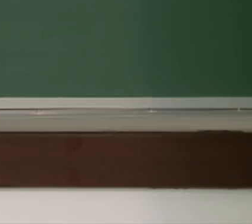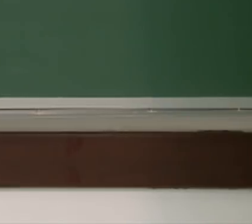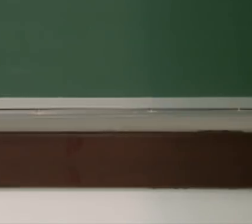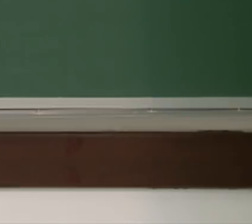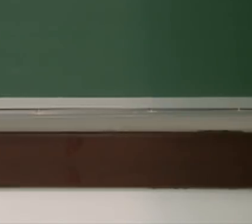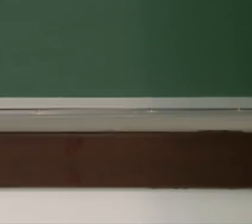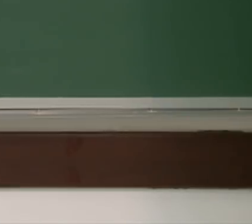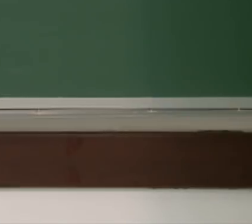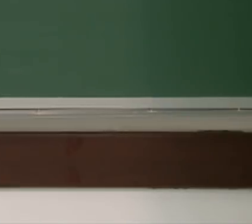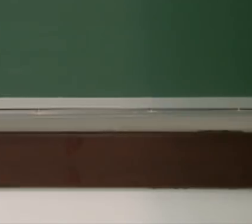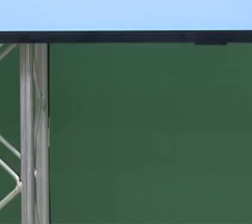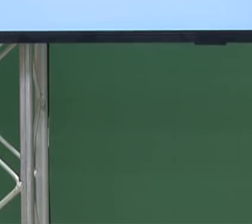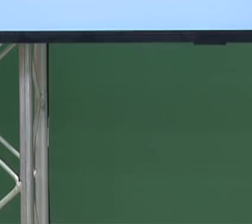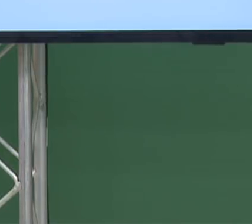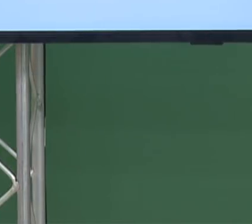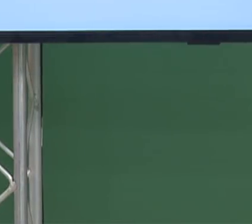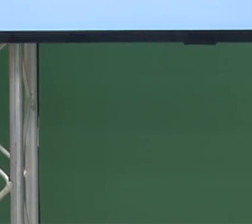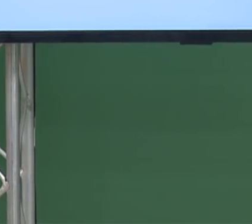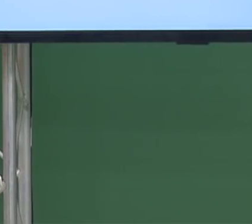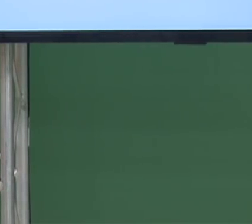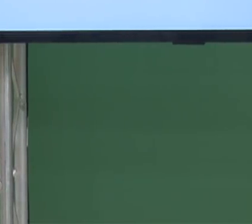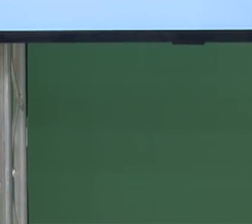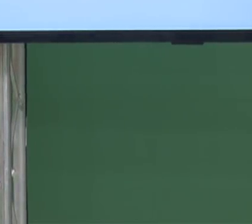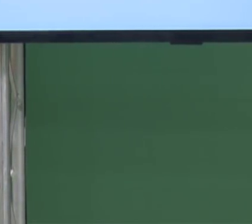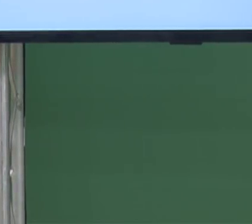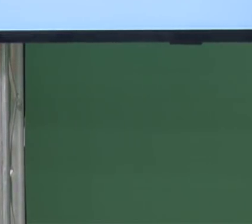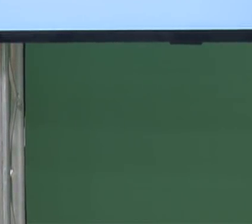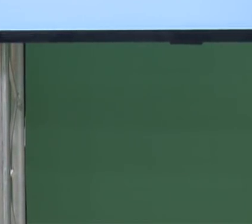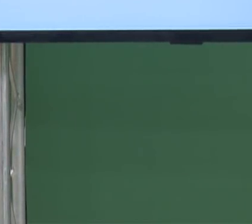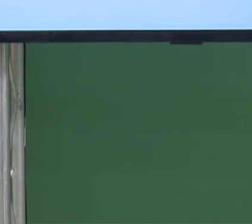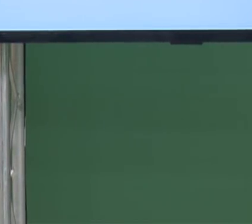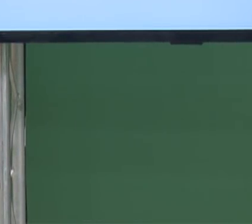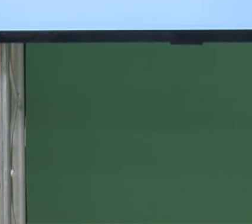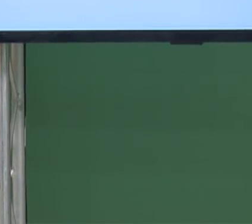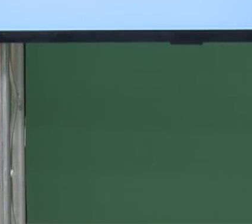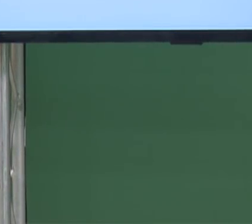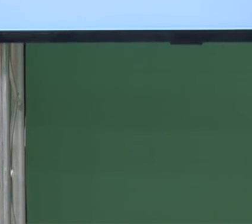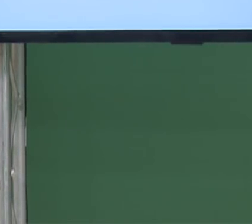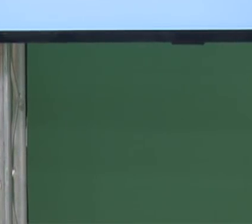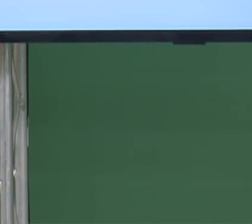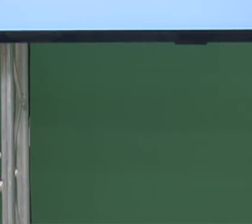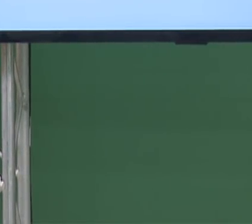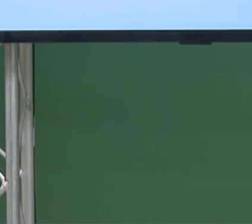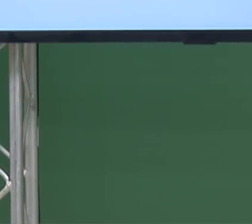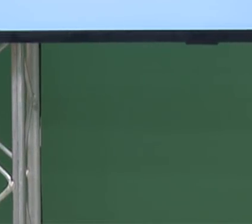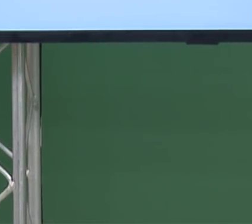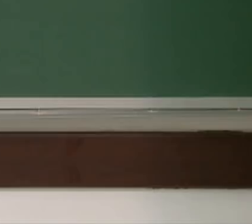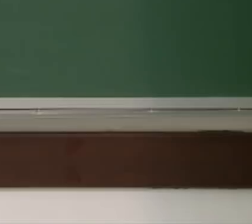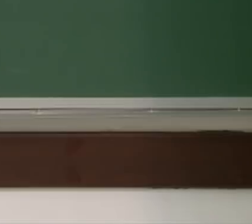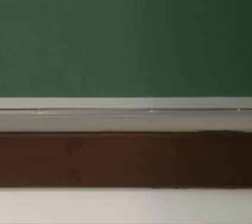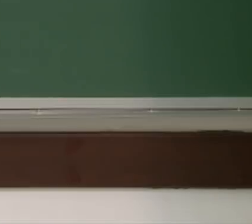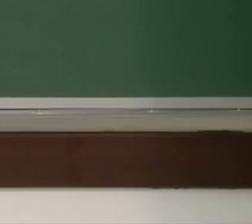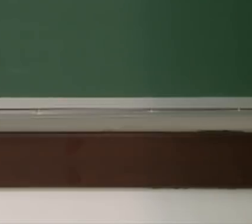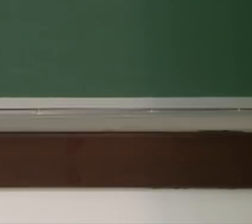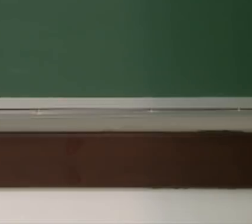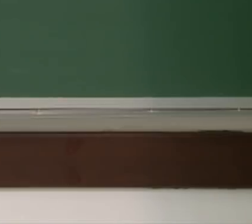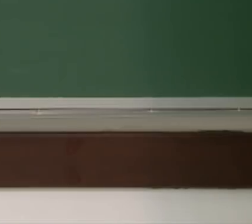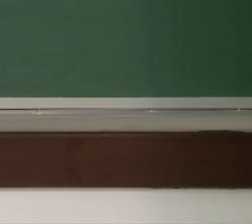Ah, guarda muito isso na cabeça de vocês, porque a gente vai precisar disso quando a gente estiver lá falando de